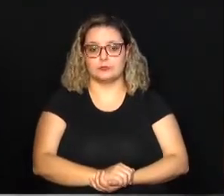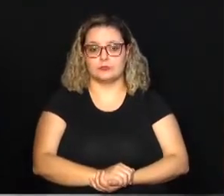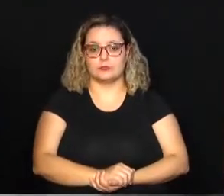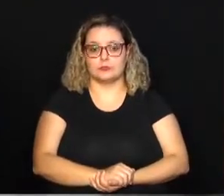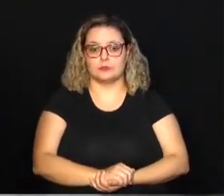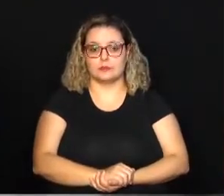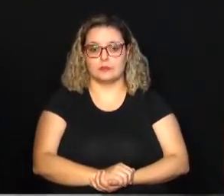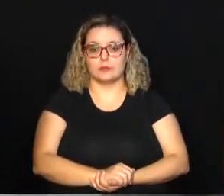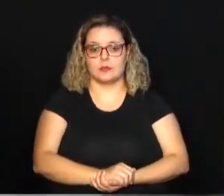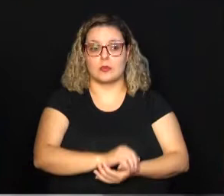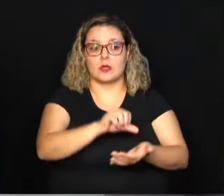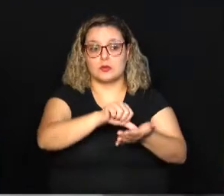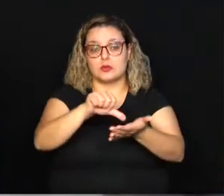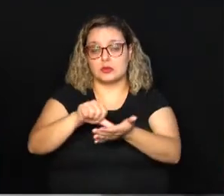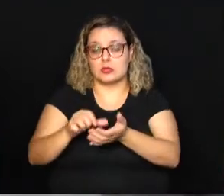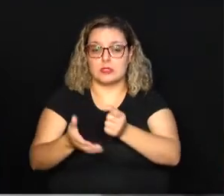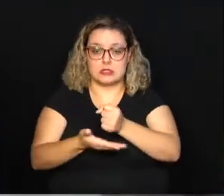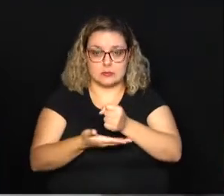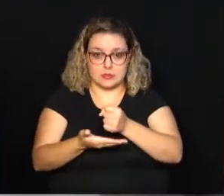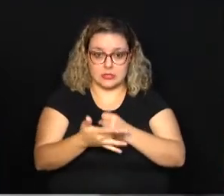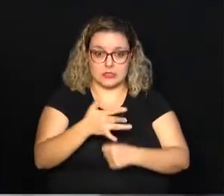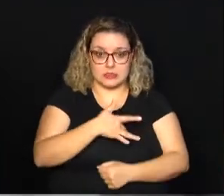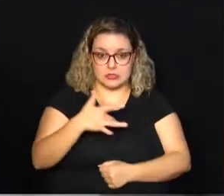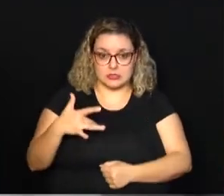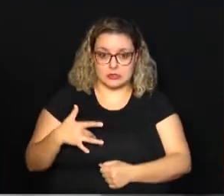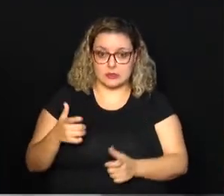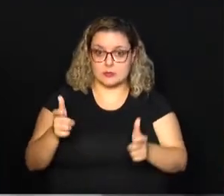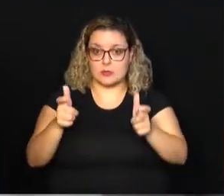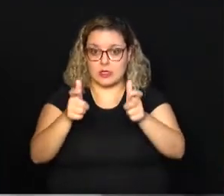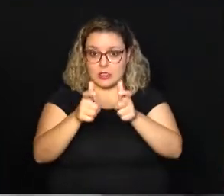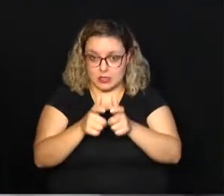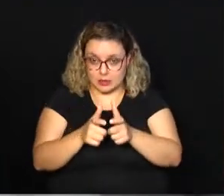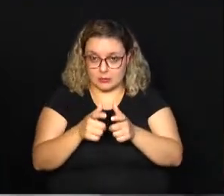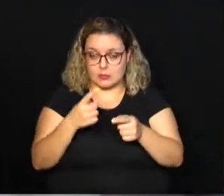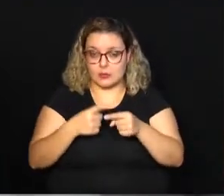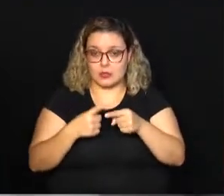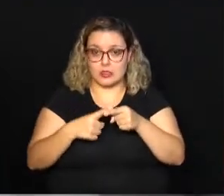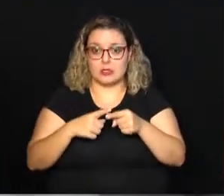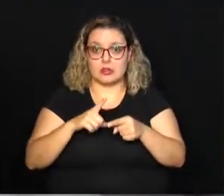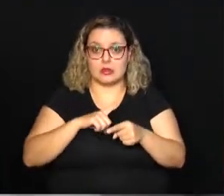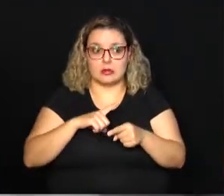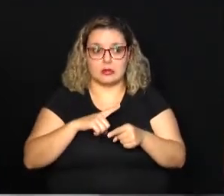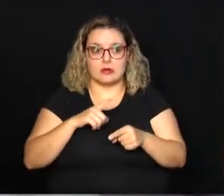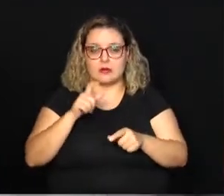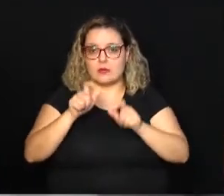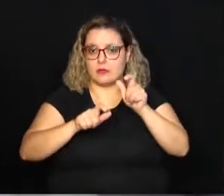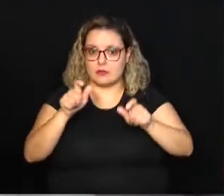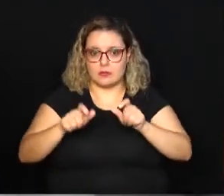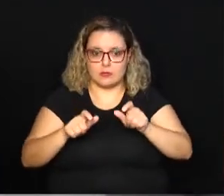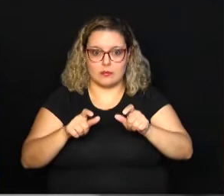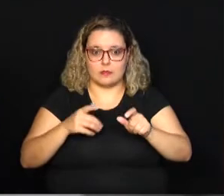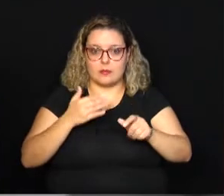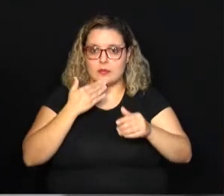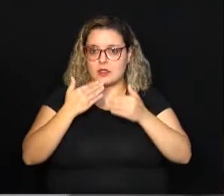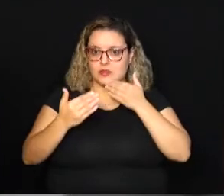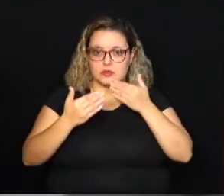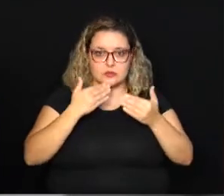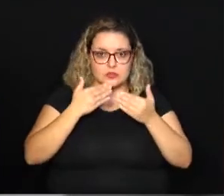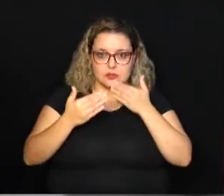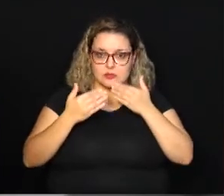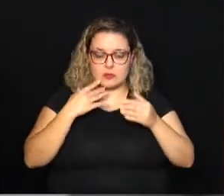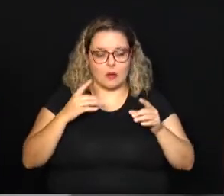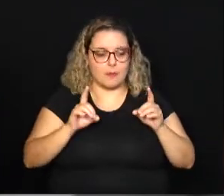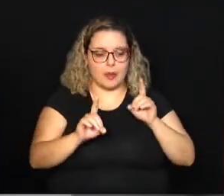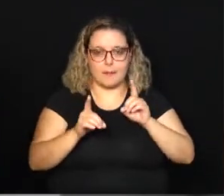unidades básicas de saúde, porque a sobrecarga é grande, não é? Os trabalhadores vêm há muito tempo, né,